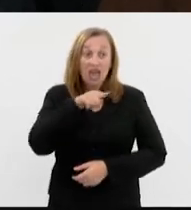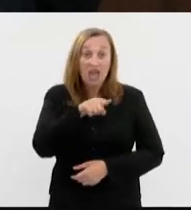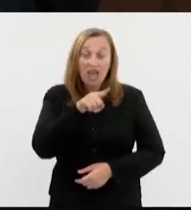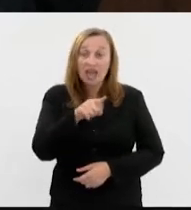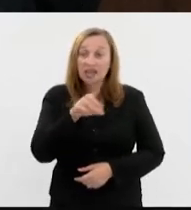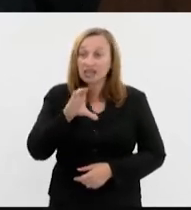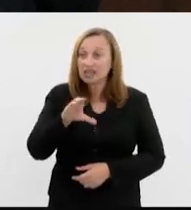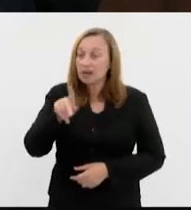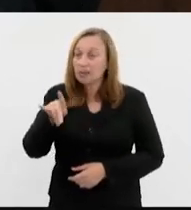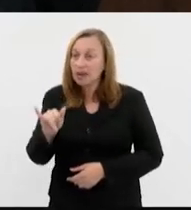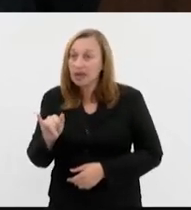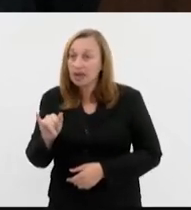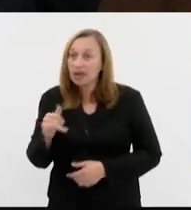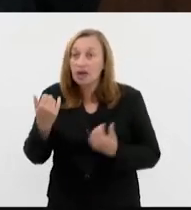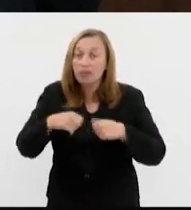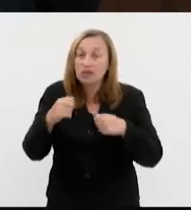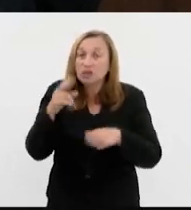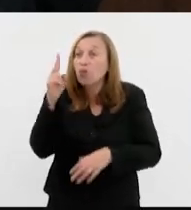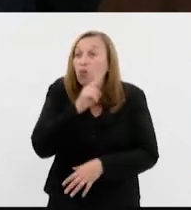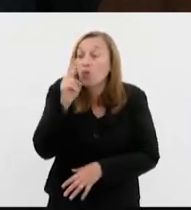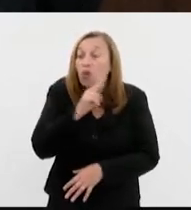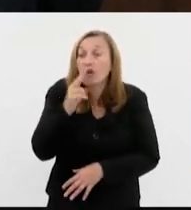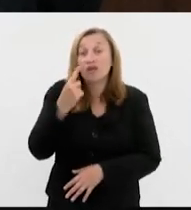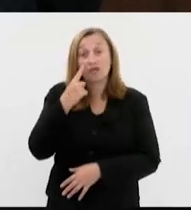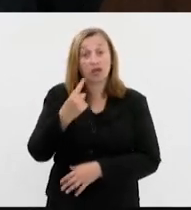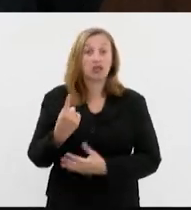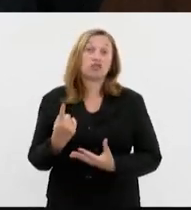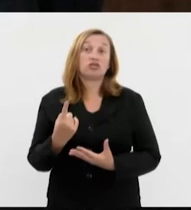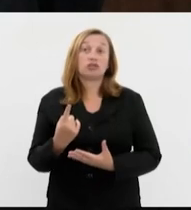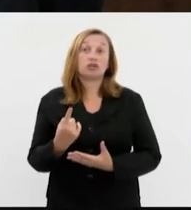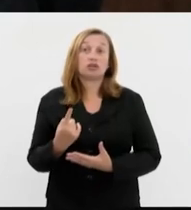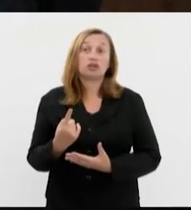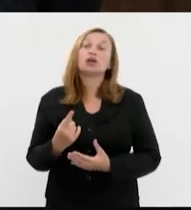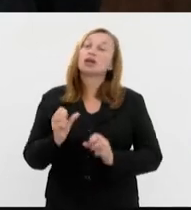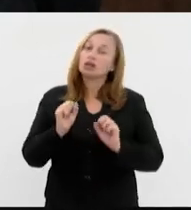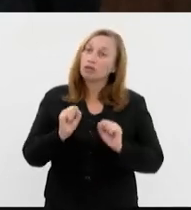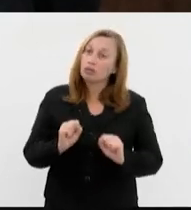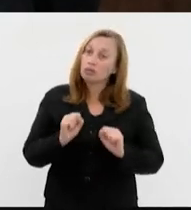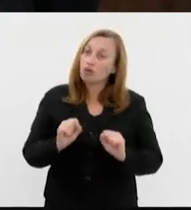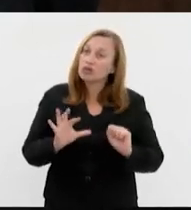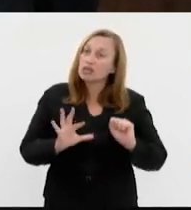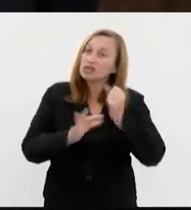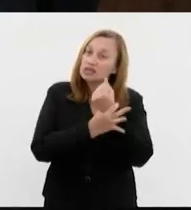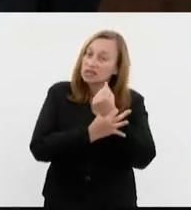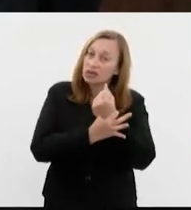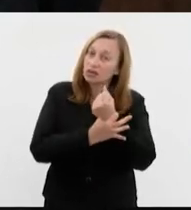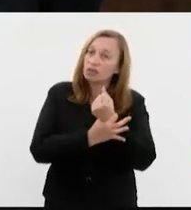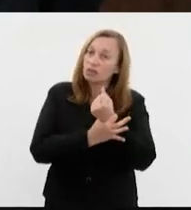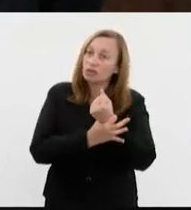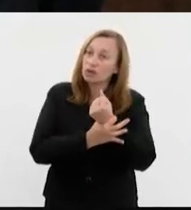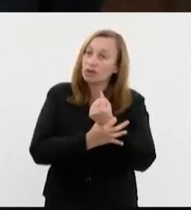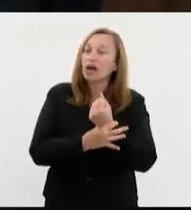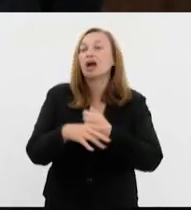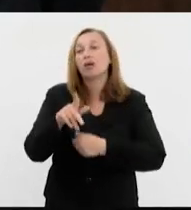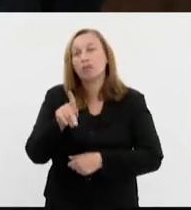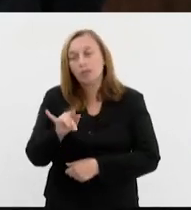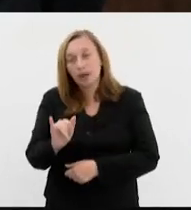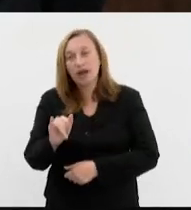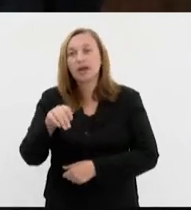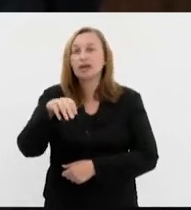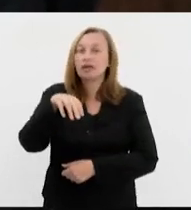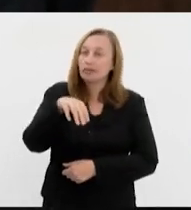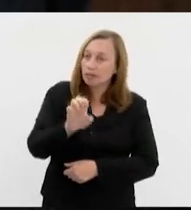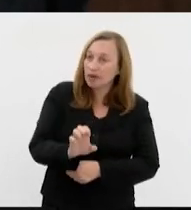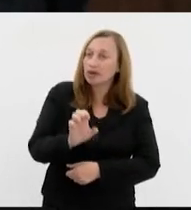tendo que correr, olha que situação. Então, que a gente possa respaldar o espaço de cada mãe, de cada pai, de cada